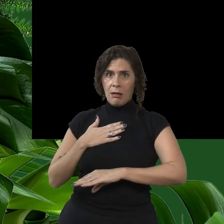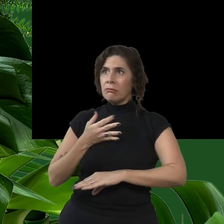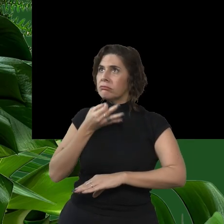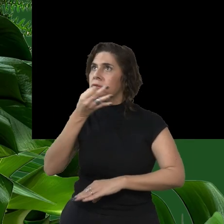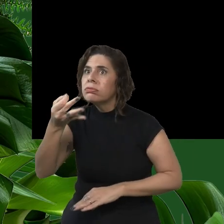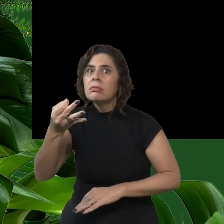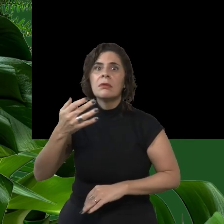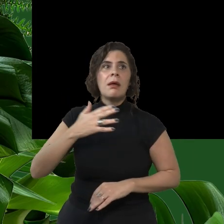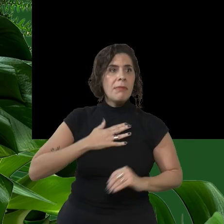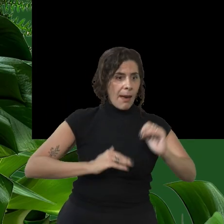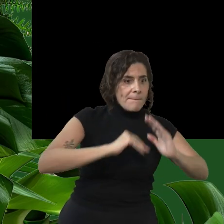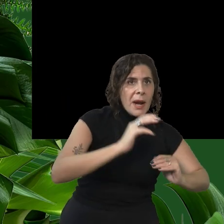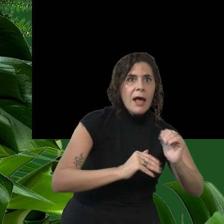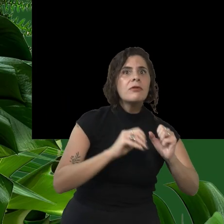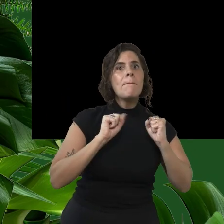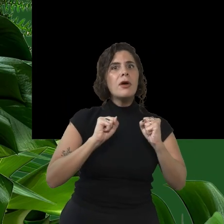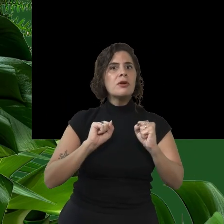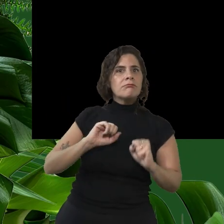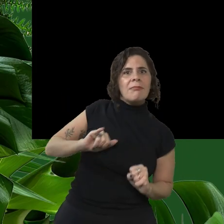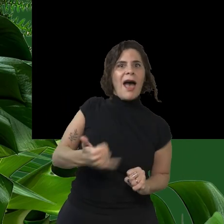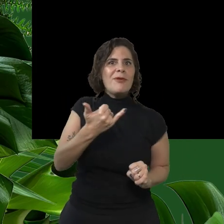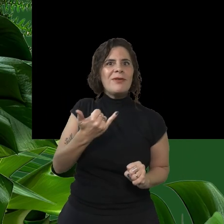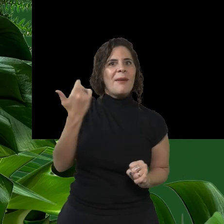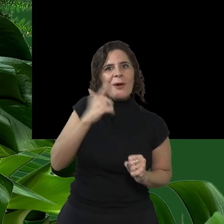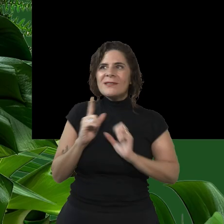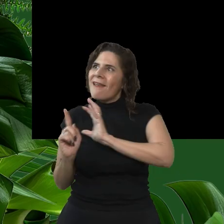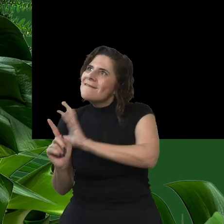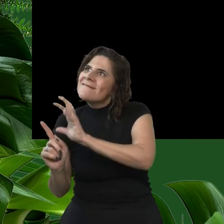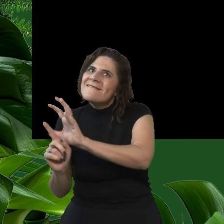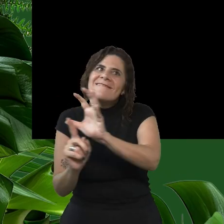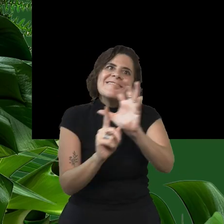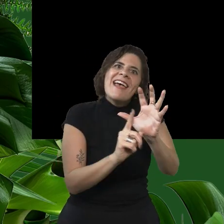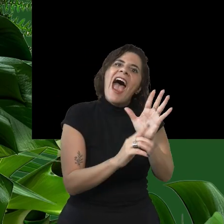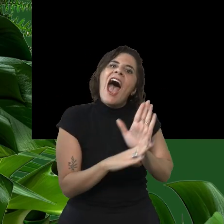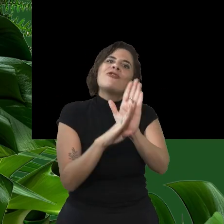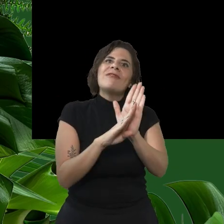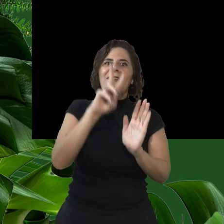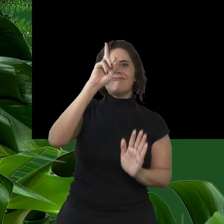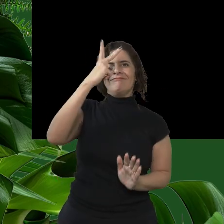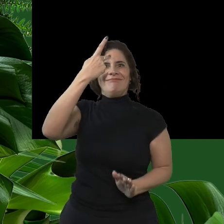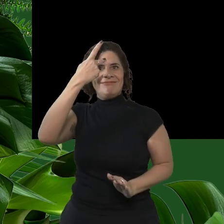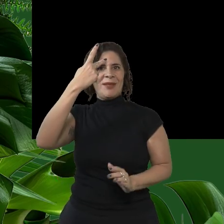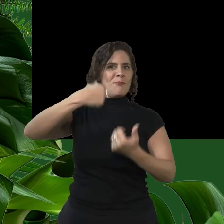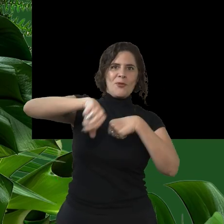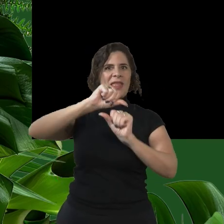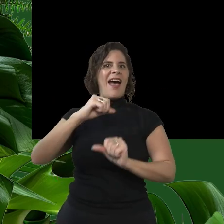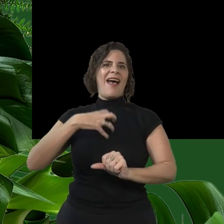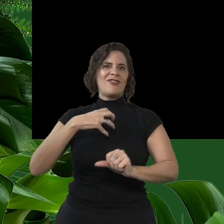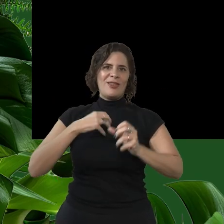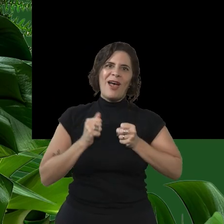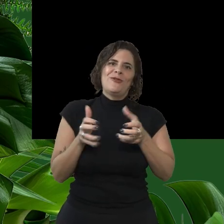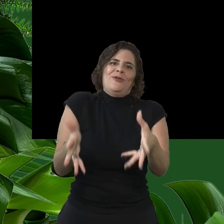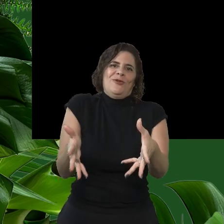outras pessoas, para conseguir, como eu falo, mudar corações e mentes, né? Então, eu tenho dedicado aí minha carreira cinematográfica